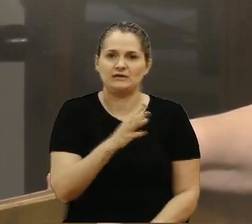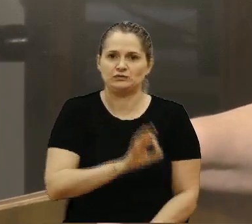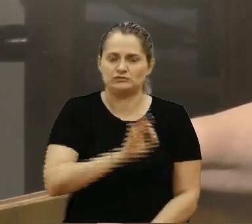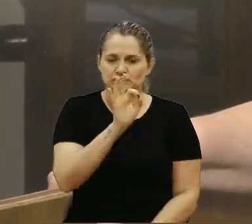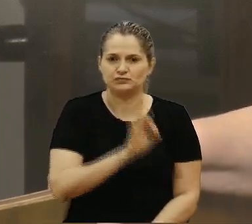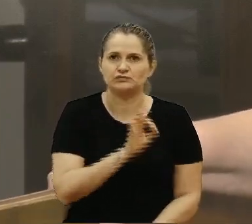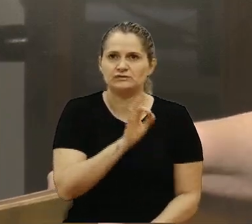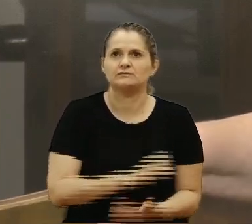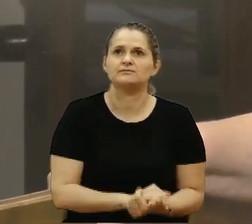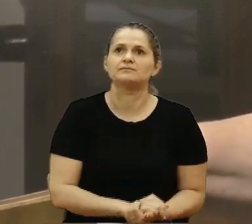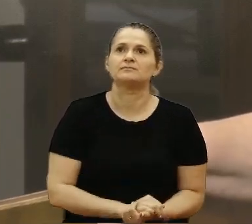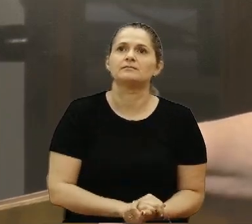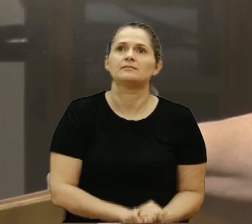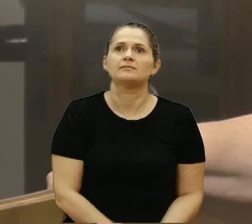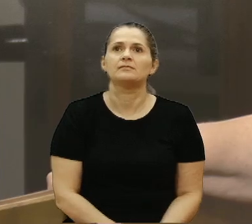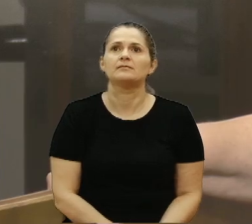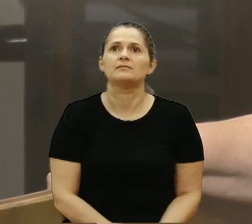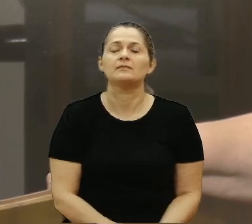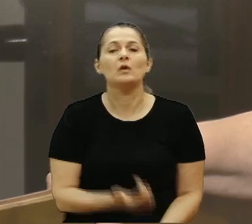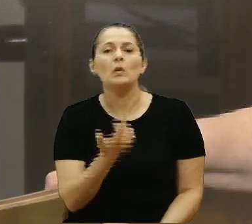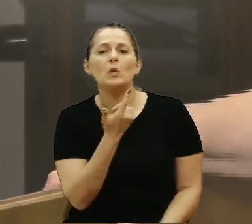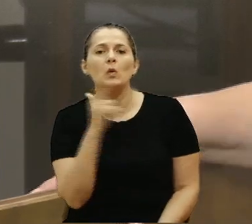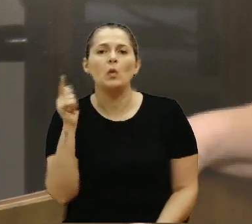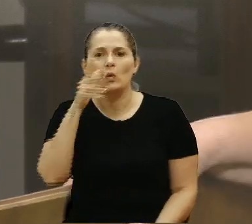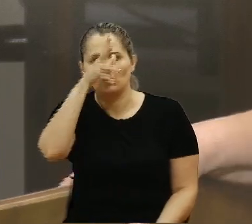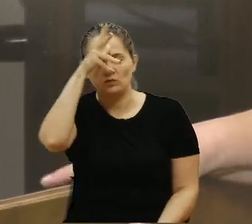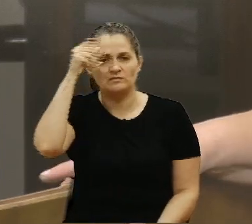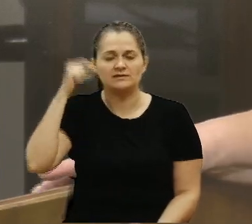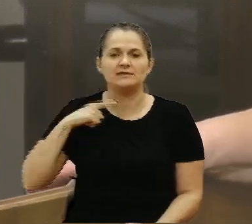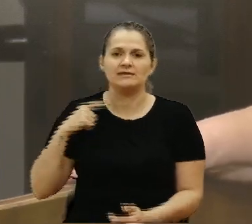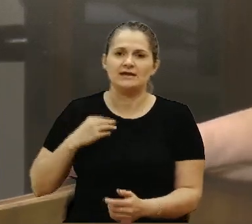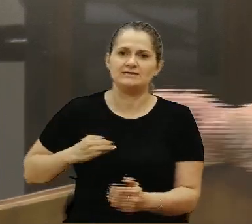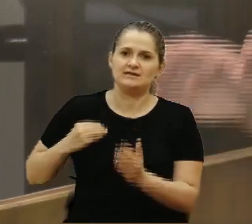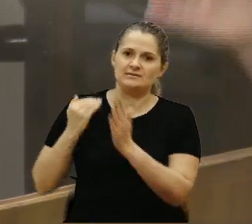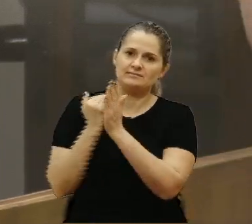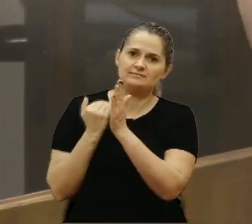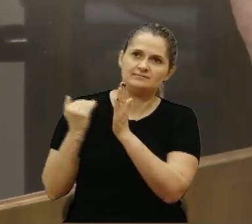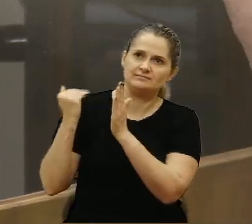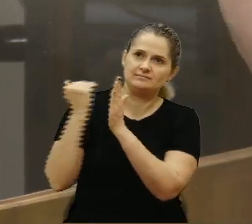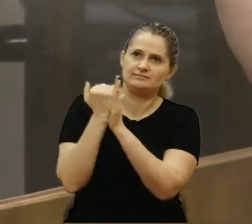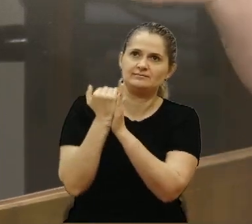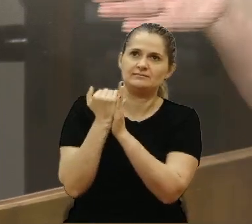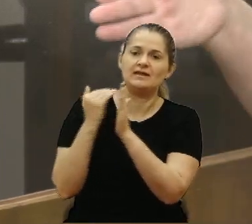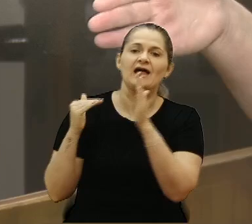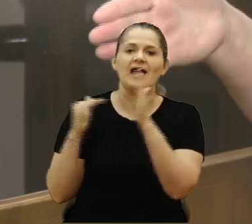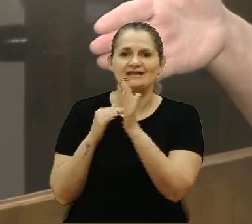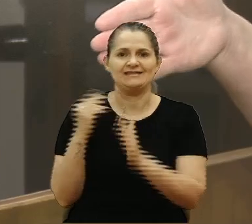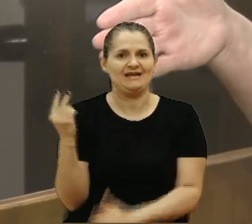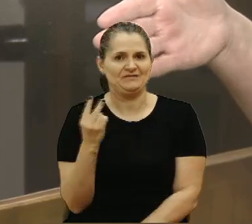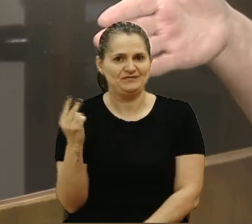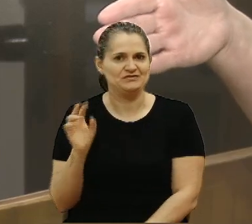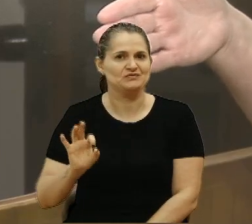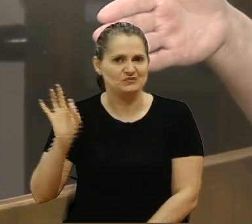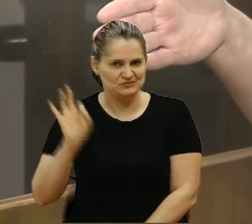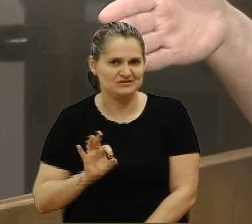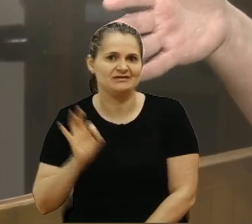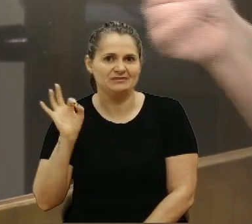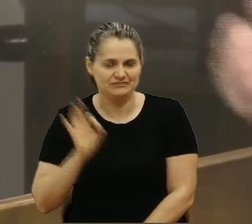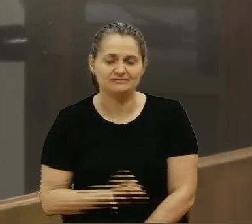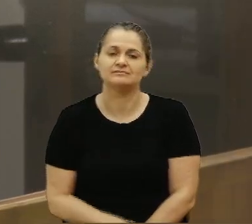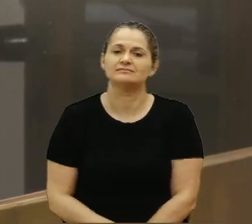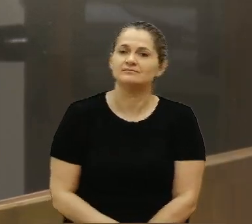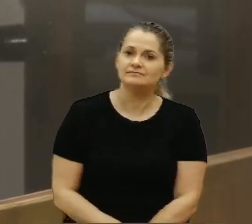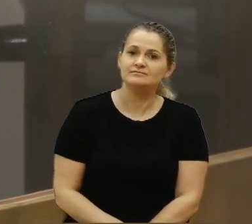14%. Os outros servidores que têm um salário um pouco maior vai até 22%.